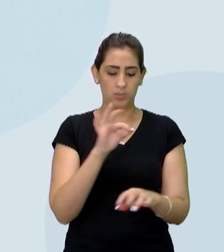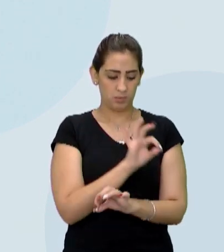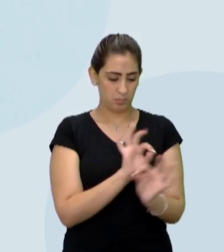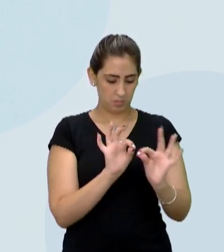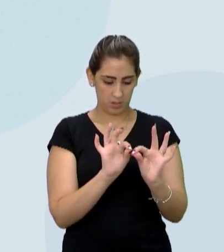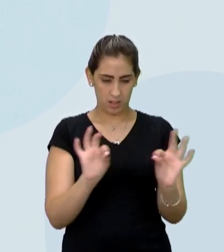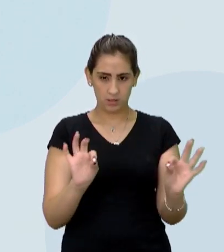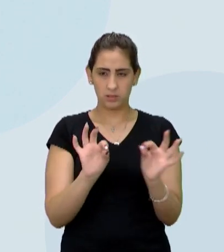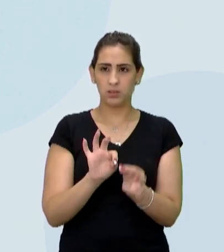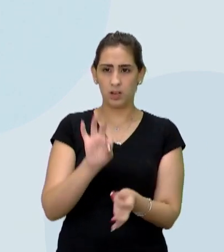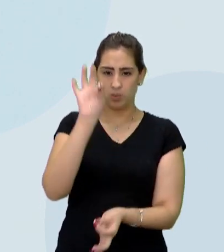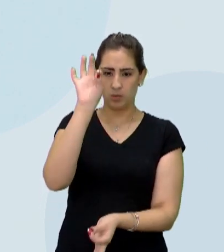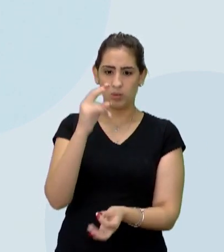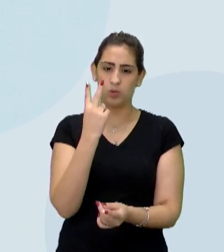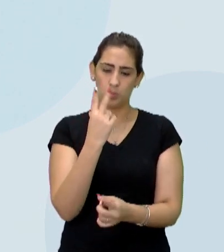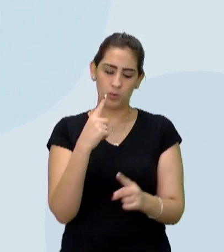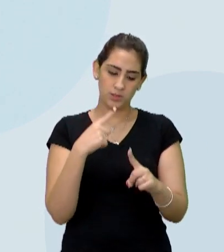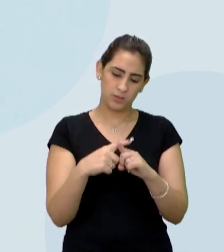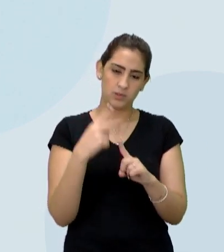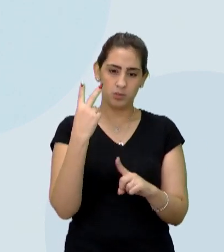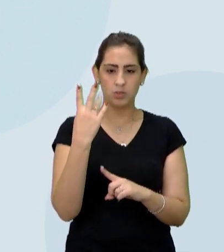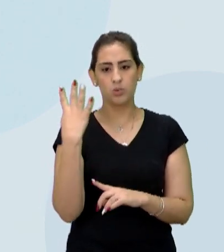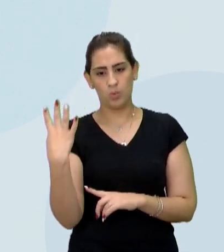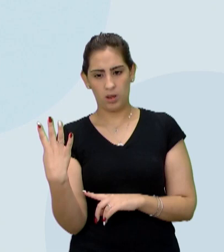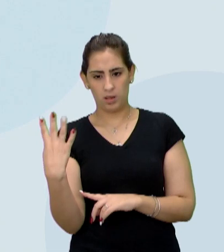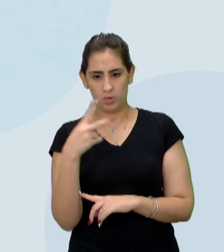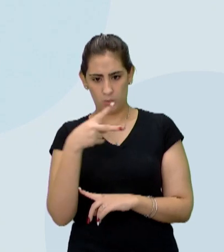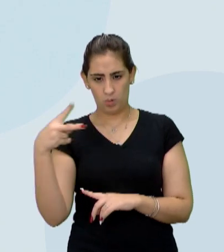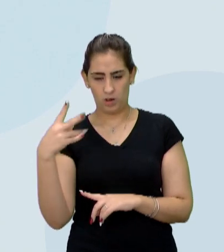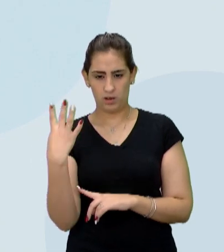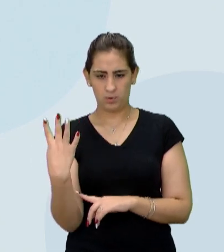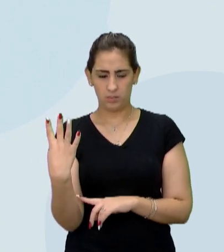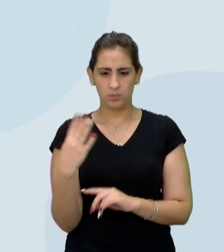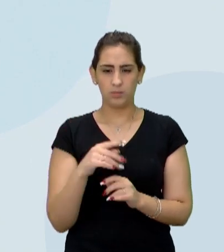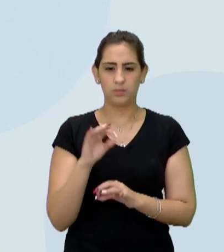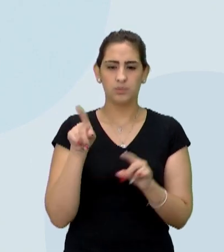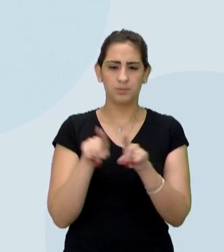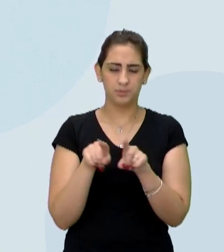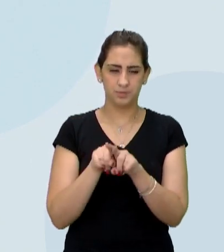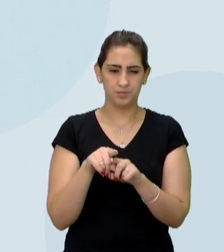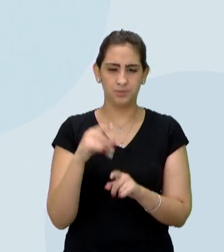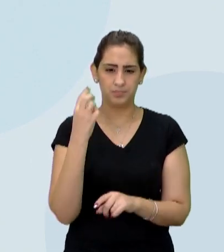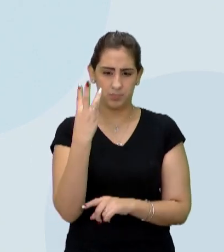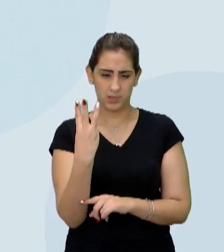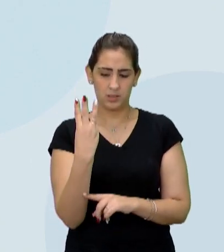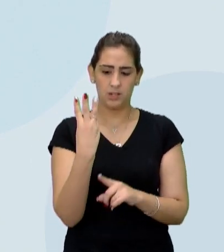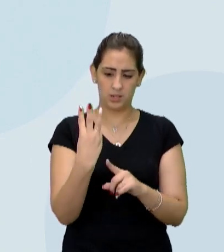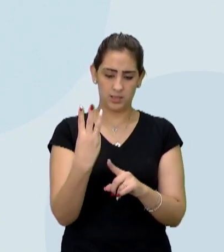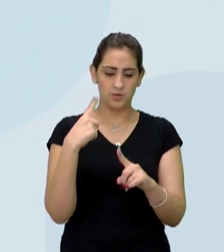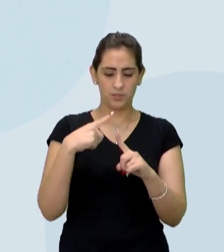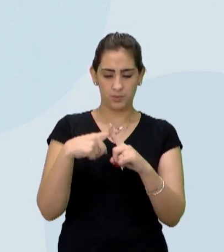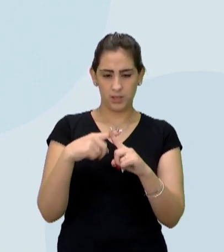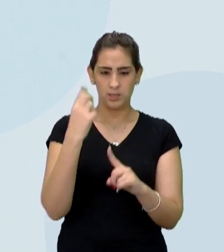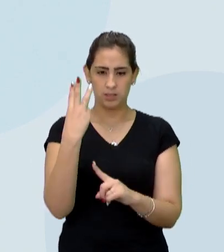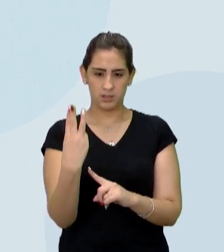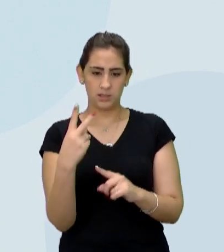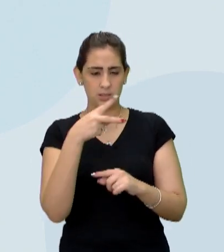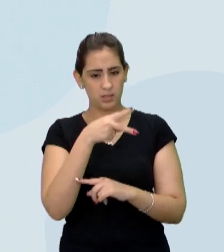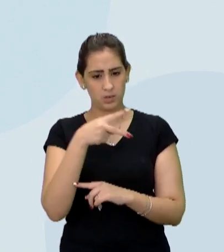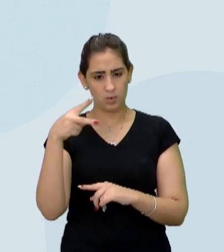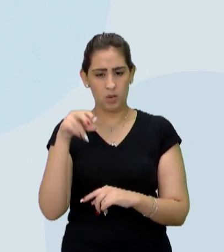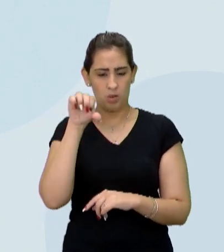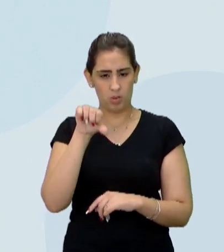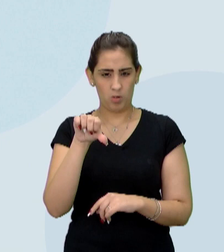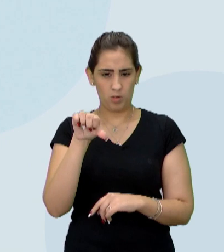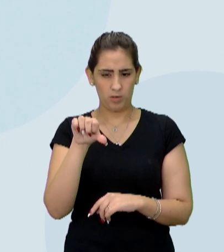né? Então, 2 vezes 2 dá 4, que é a figura 2, né? A figura 3 vai ser 3 vezes 3, que são